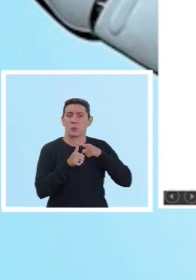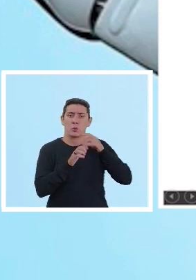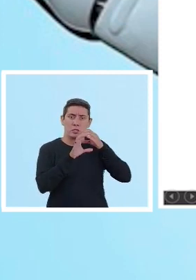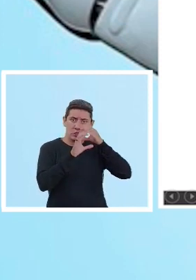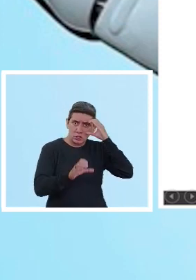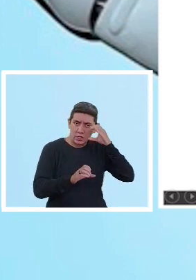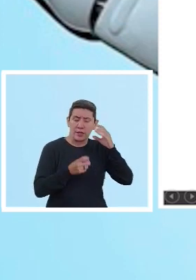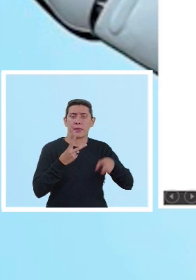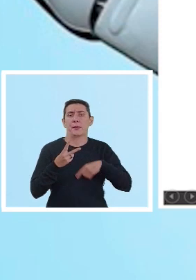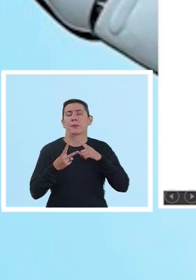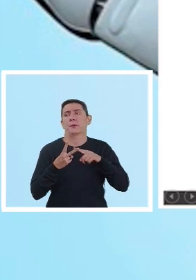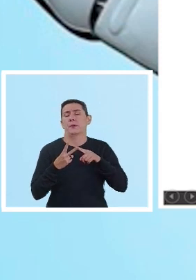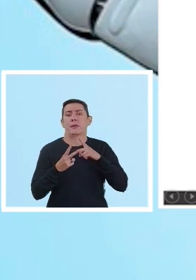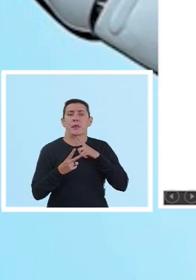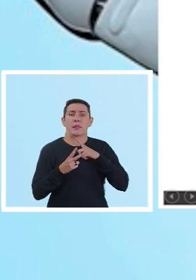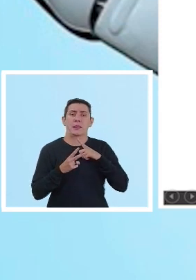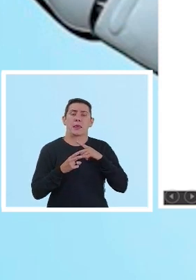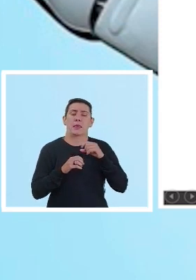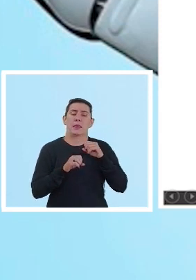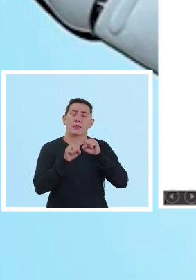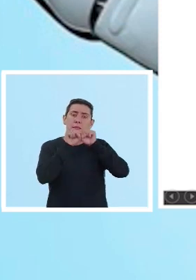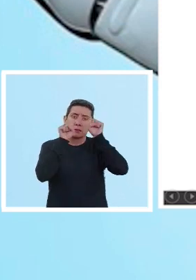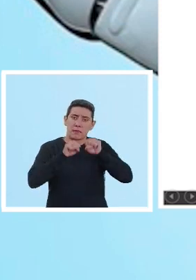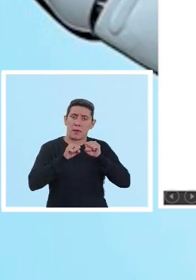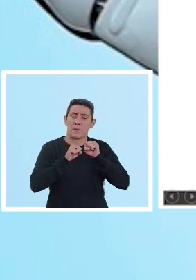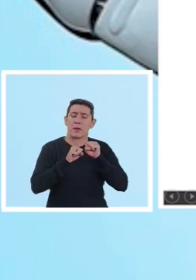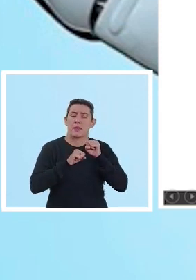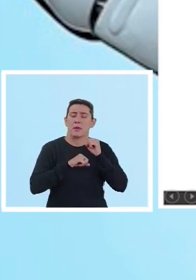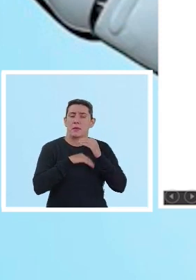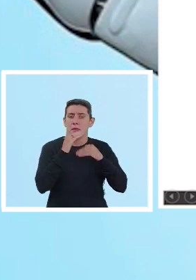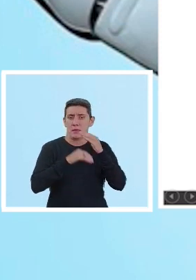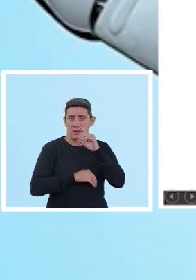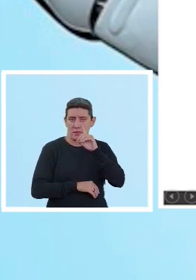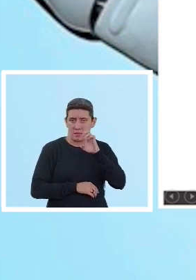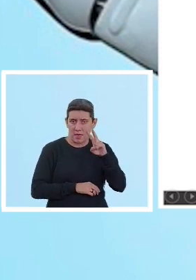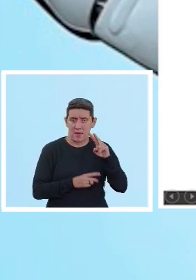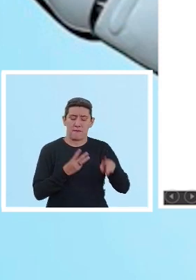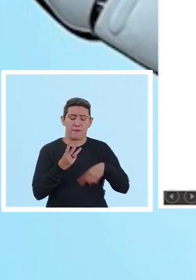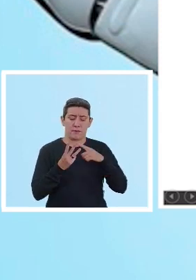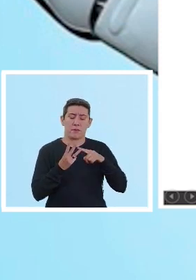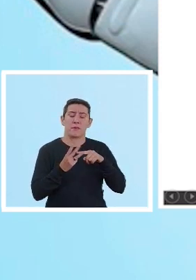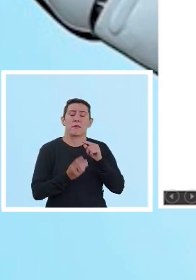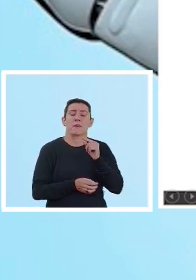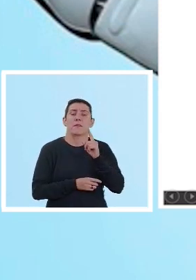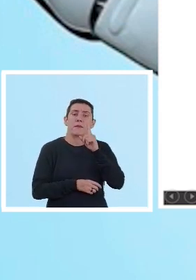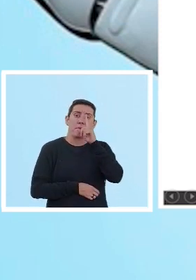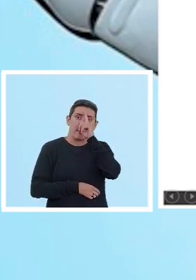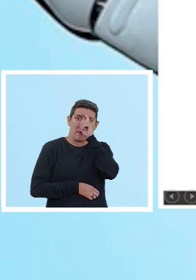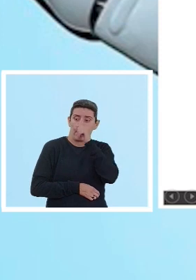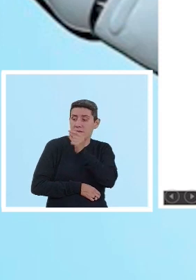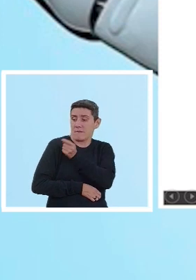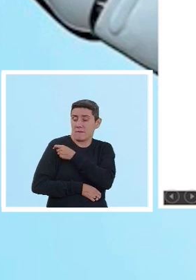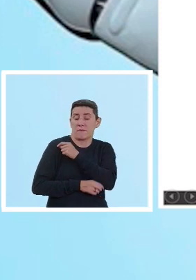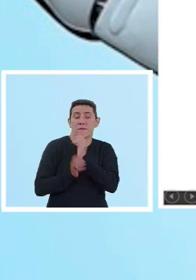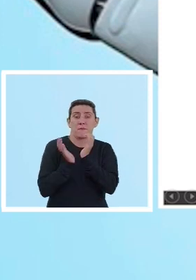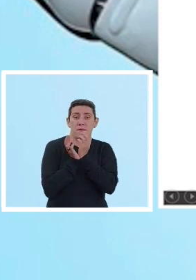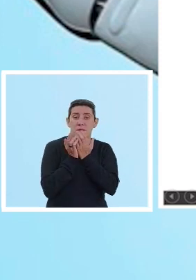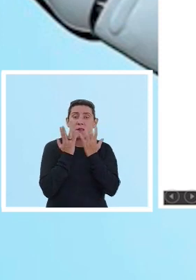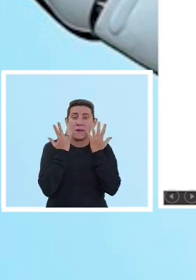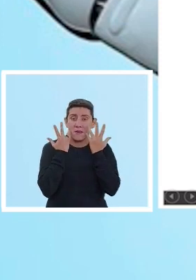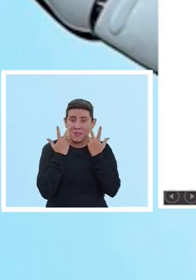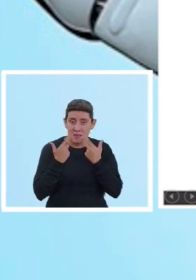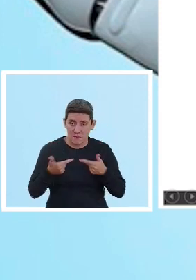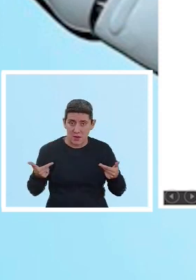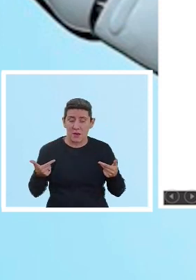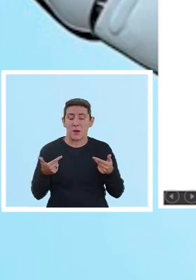temos desenvolvedores né Nós temos veterinários zootecnistas então assim é uma é uma